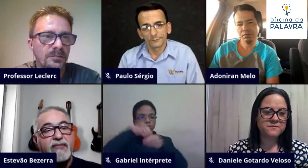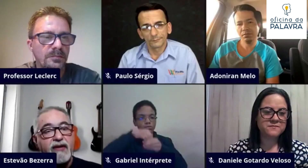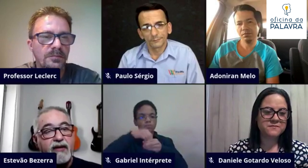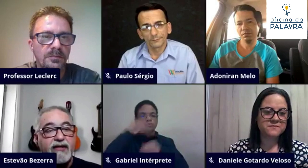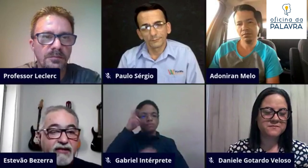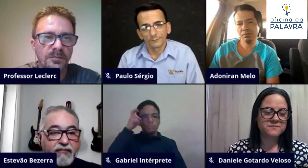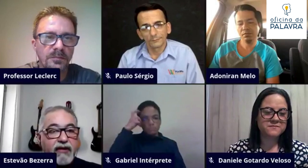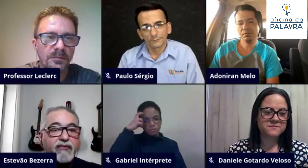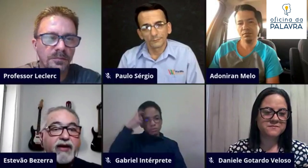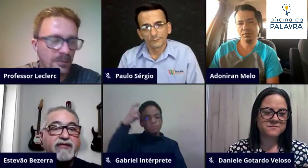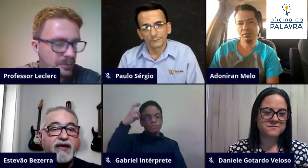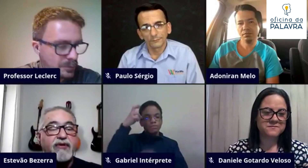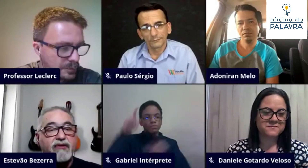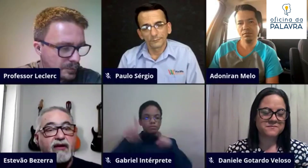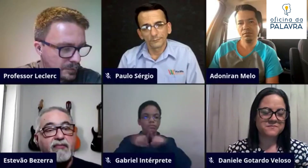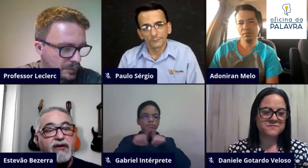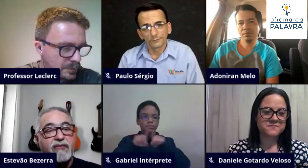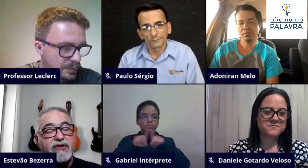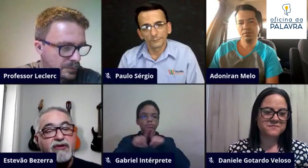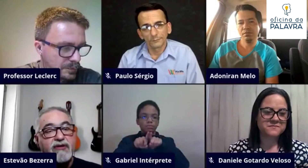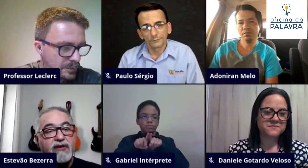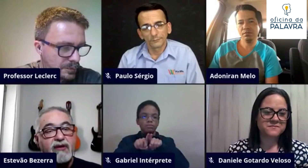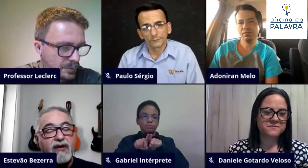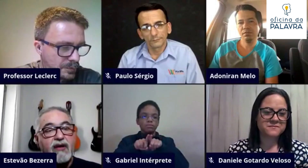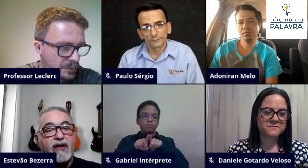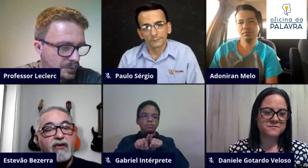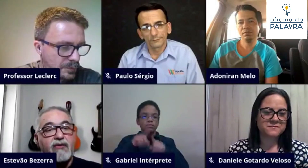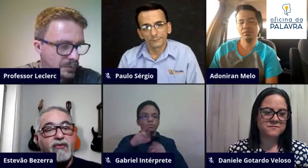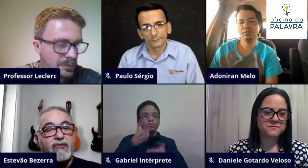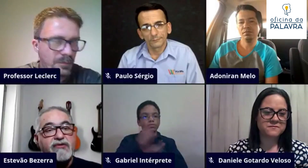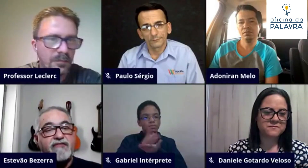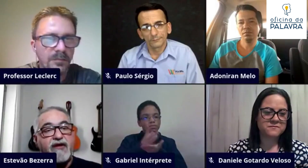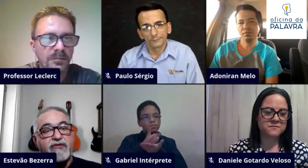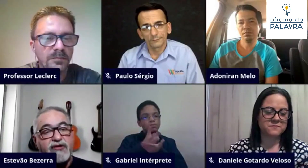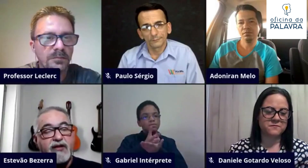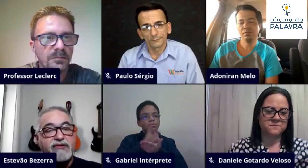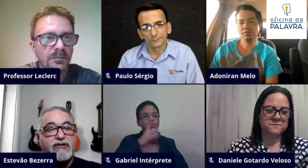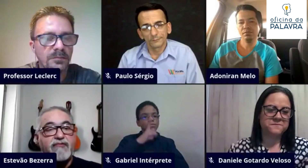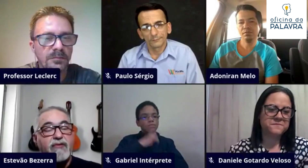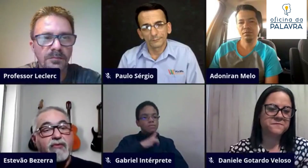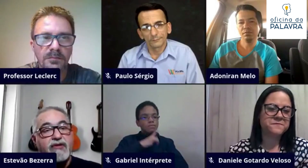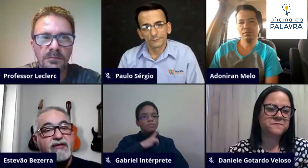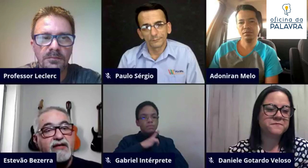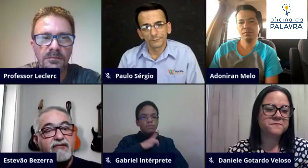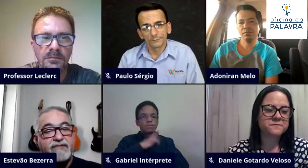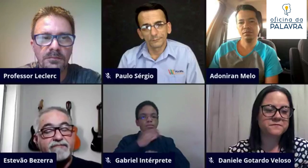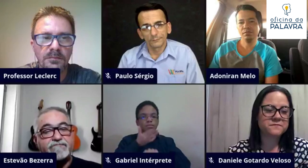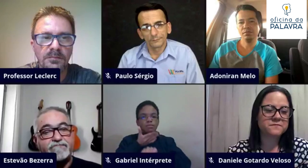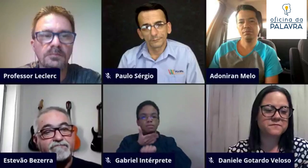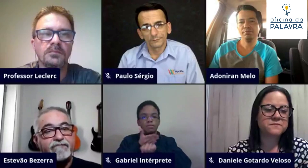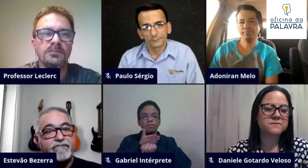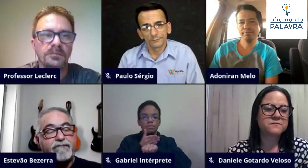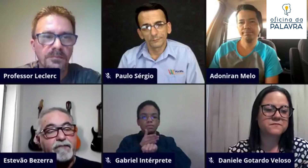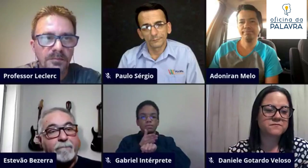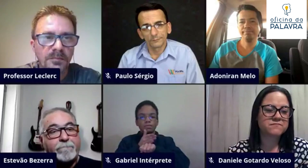treinados, receberam e recebem treinamento à medida que os eventos de tradução vão acontecendo.